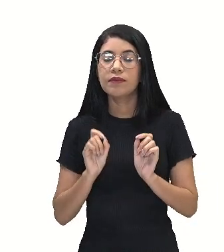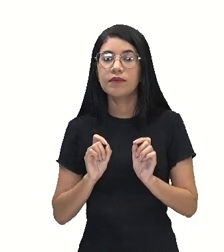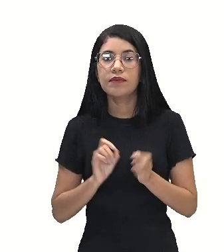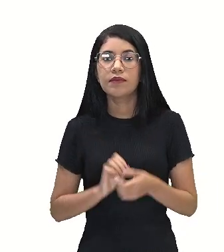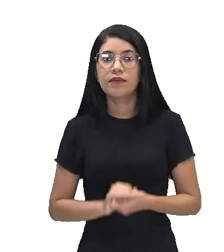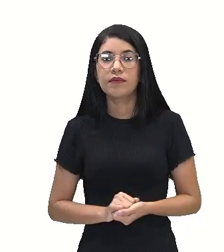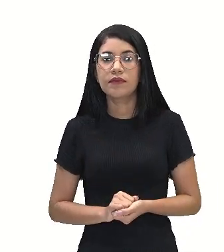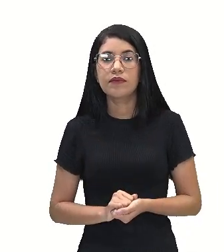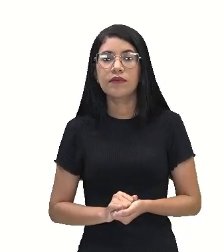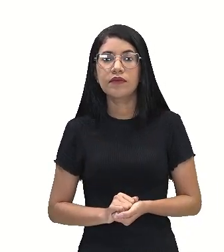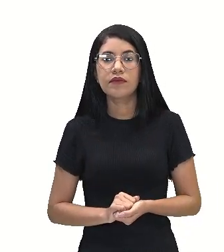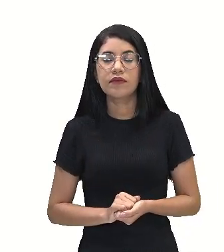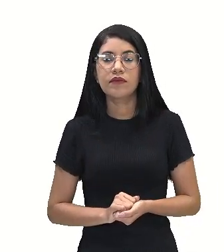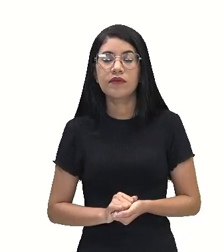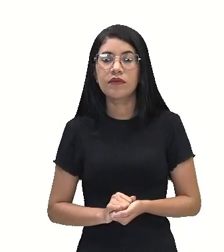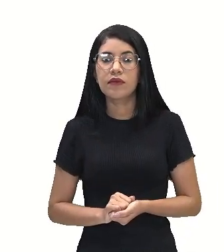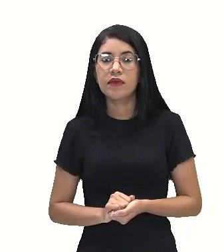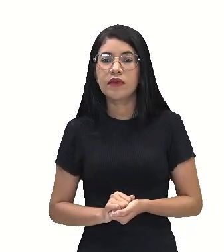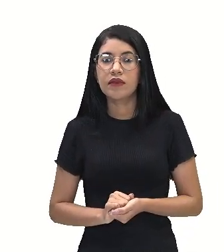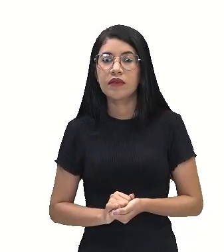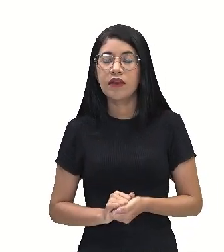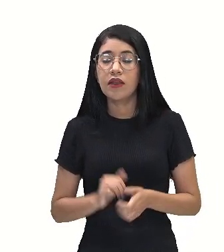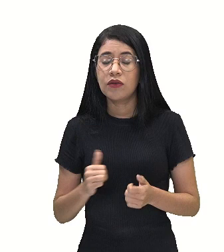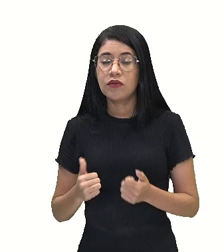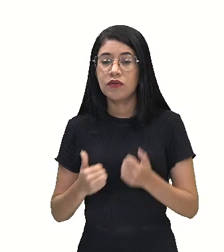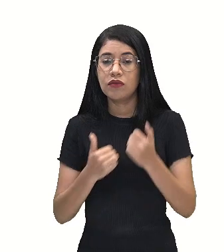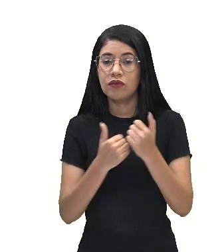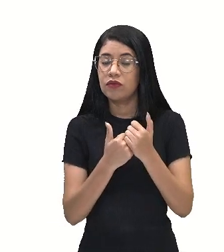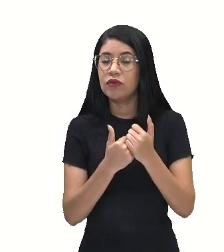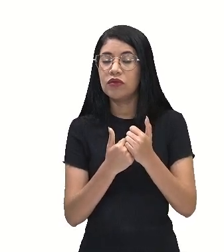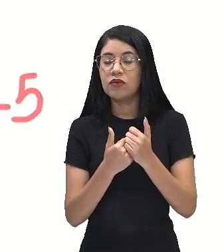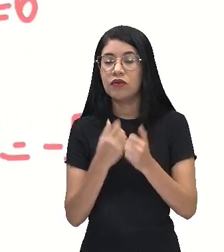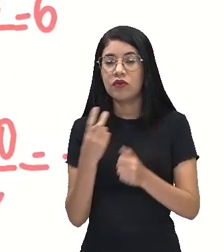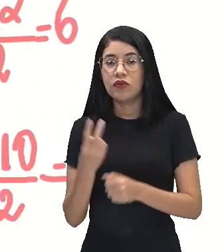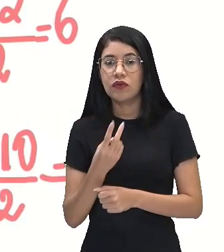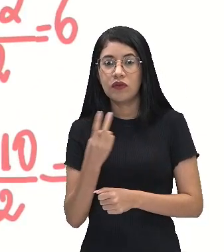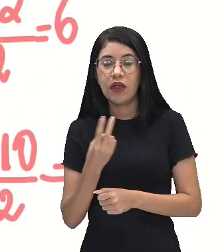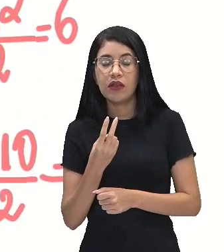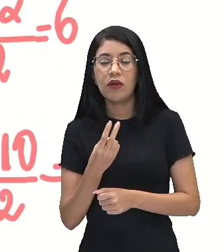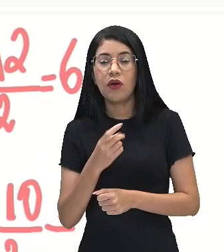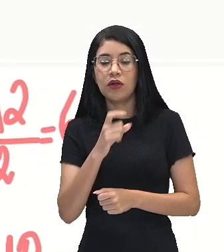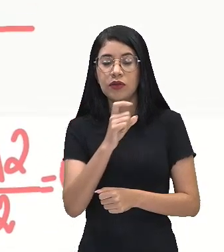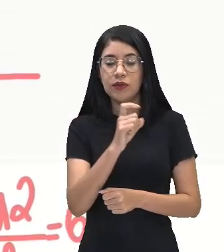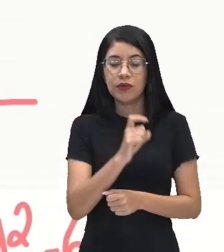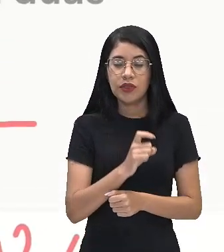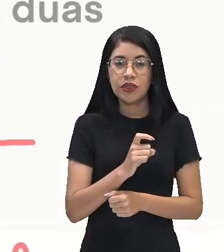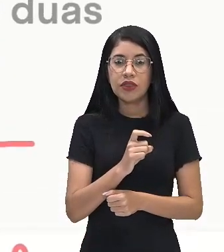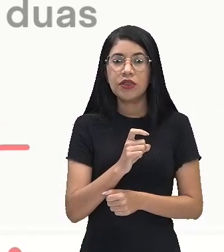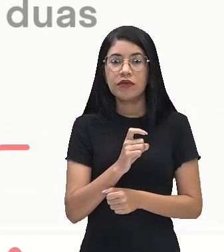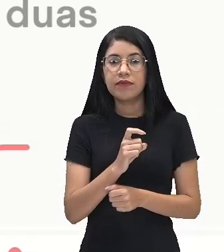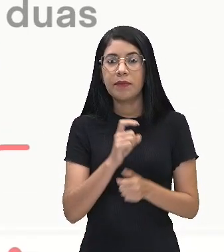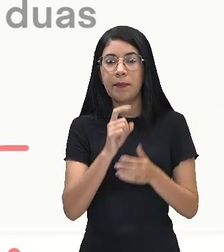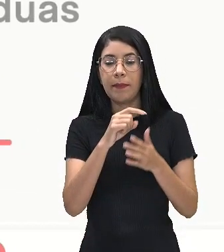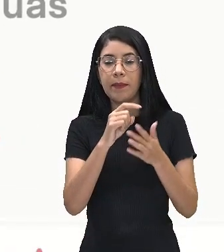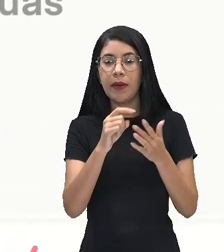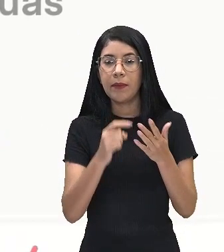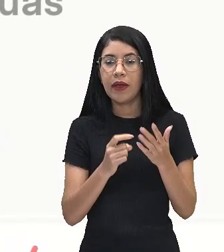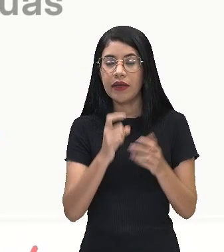quê? Que quando nós substituímos a variável x,